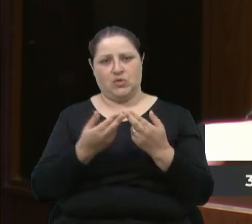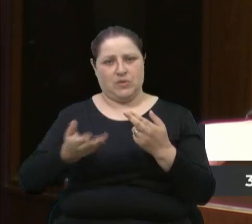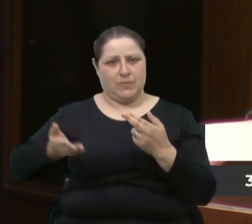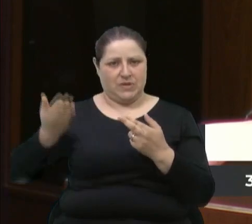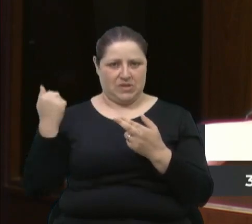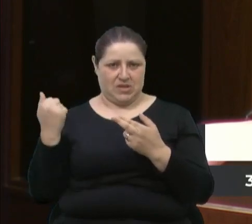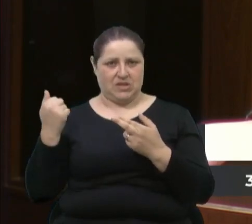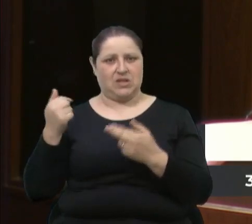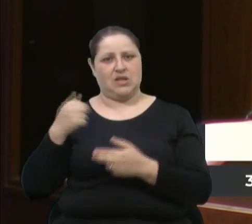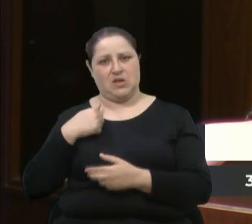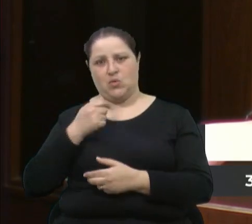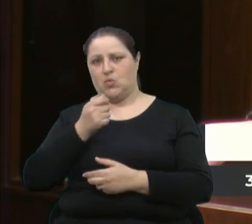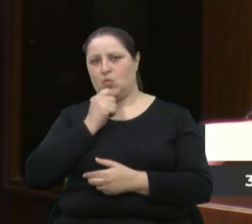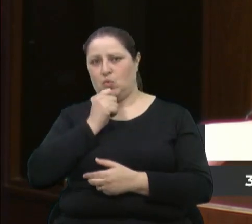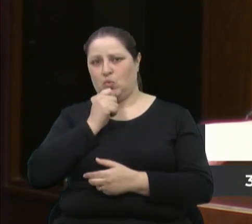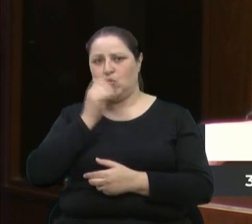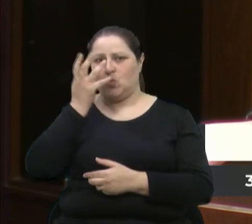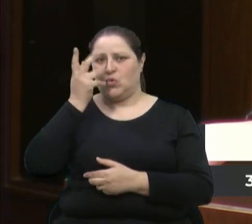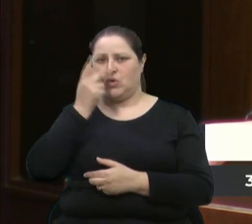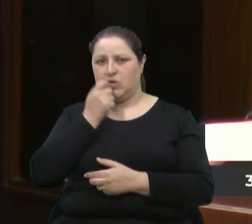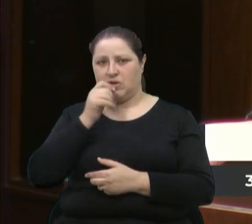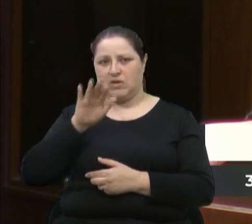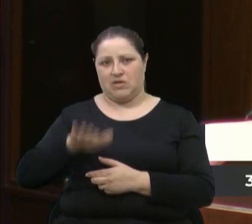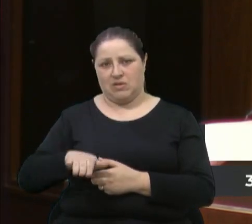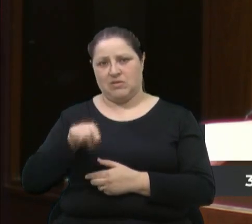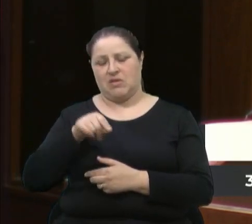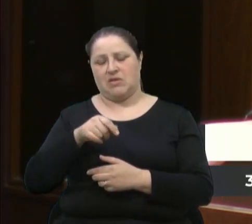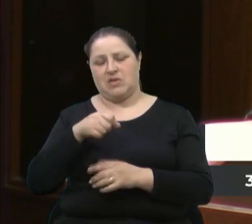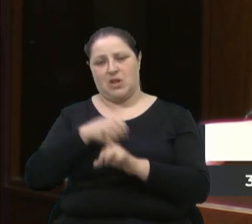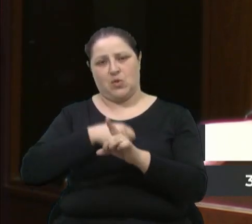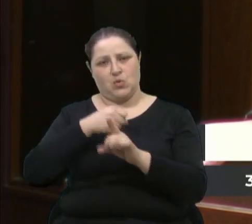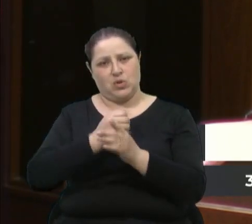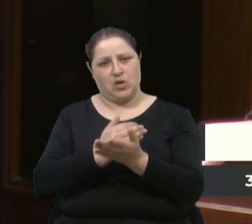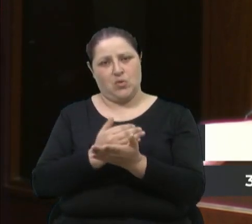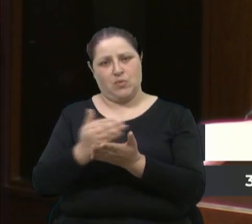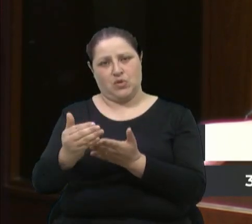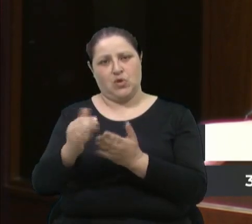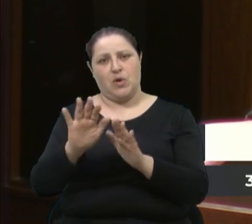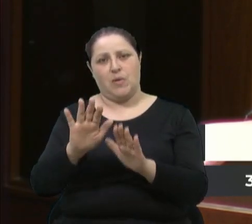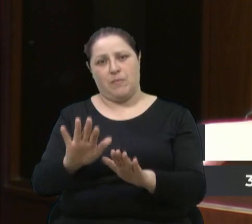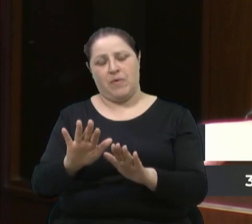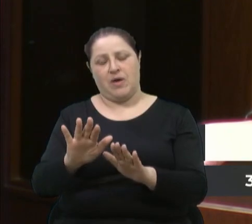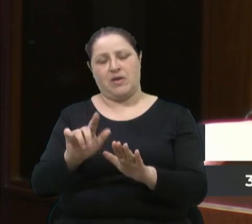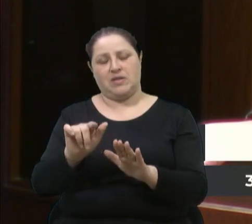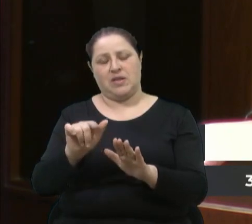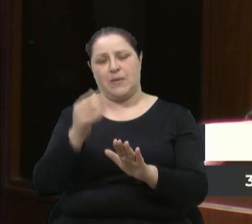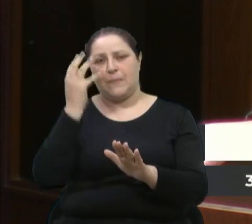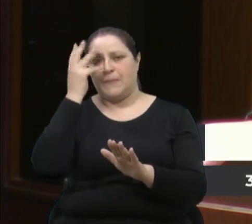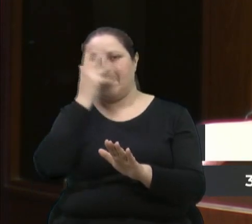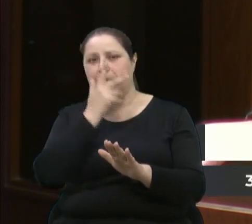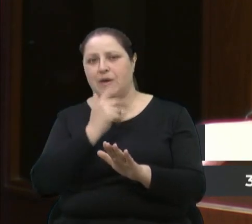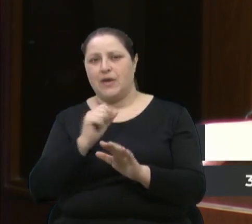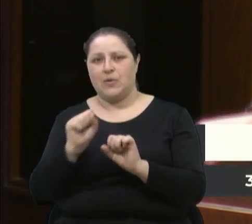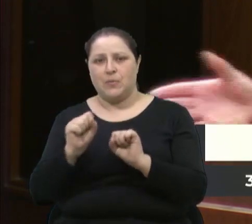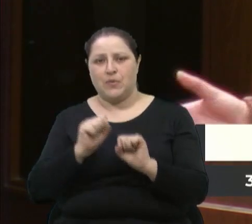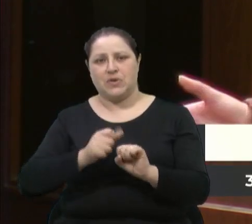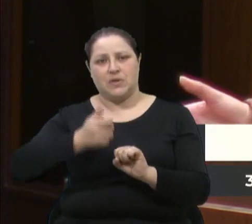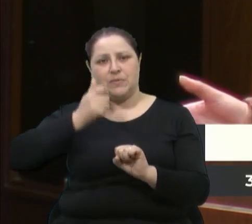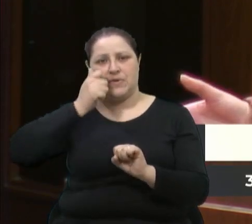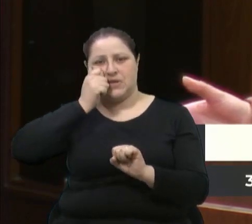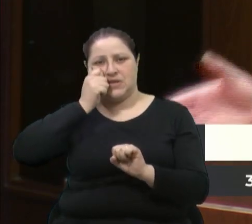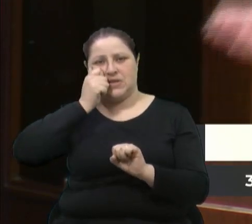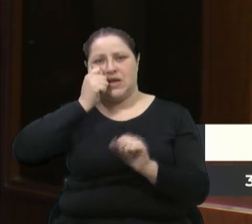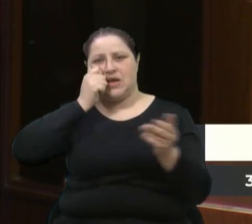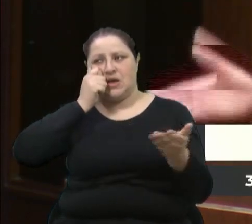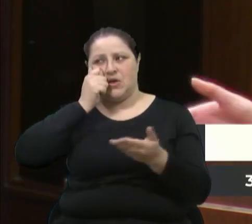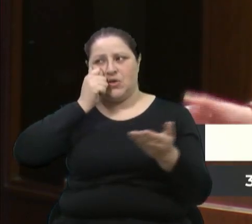passada, eu ainda era uma criança quando essa luta iniciou, mas é muito belo poder presenciar